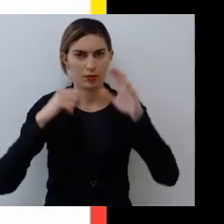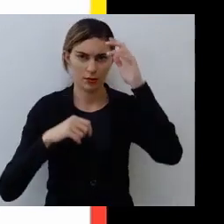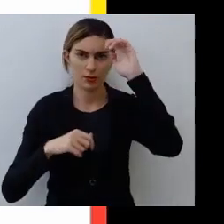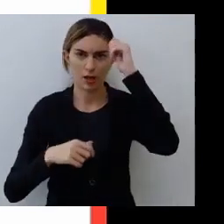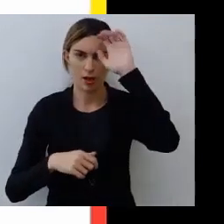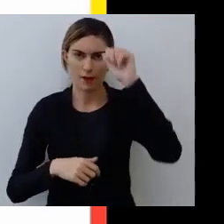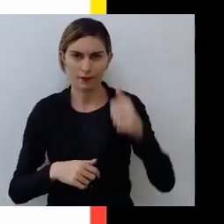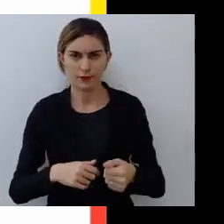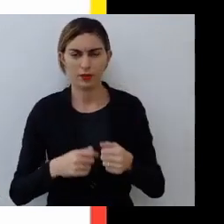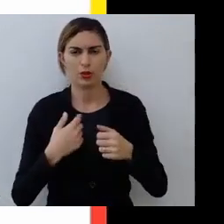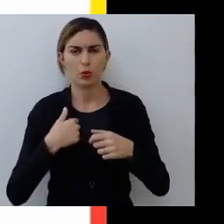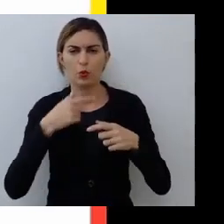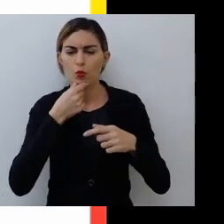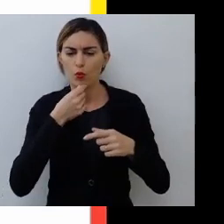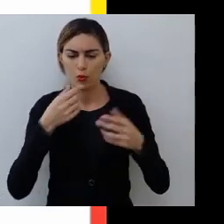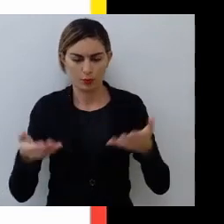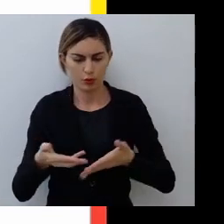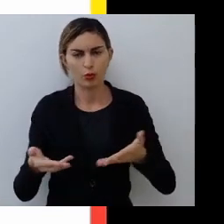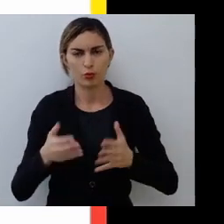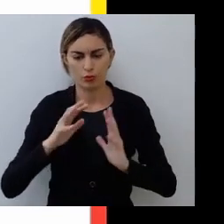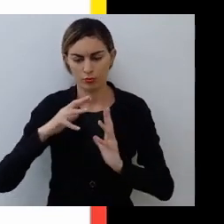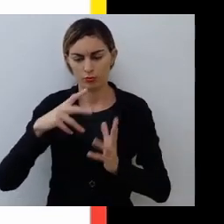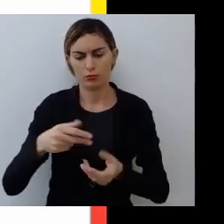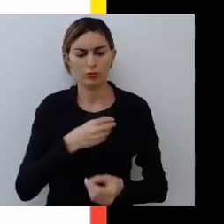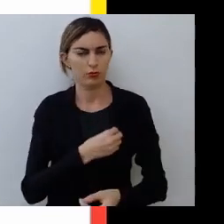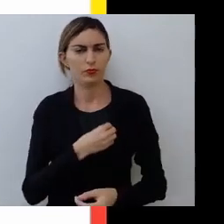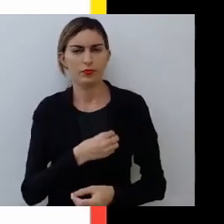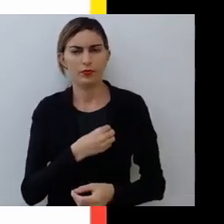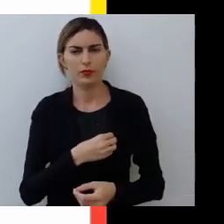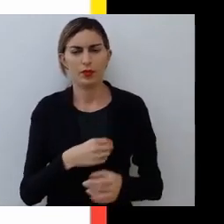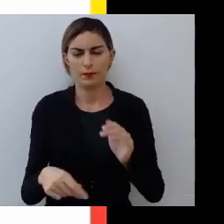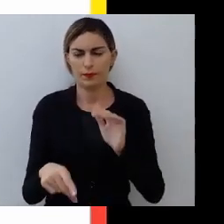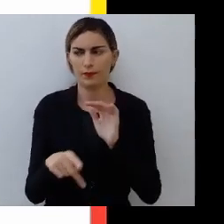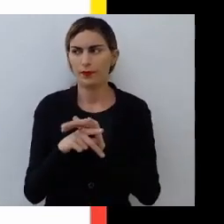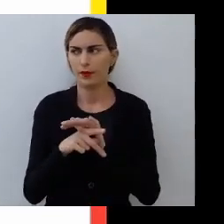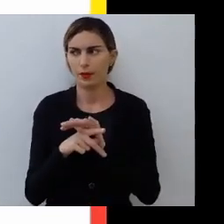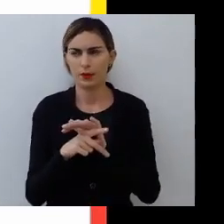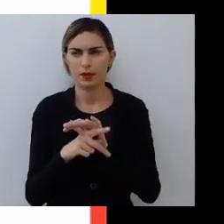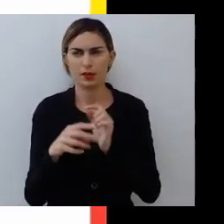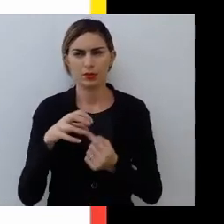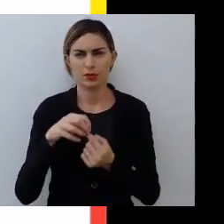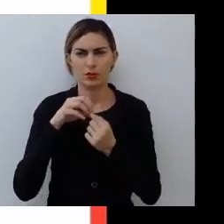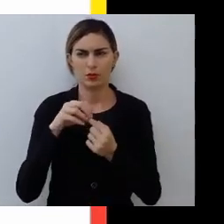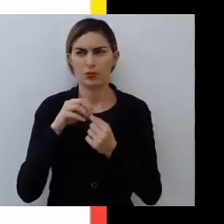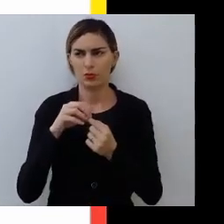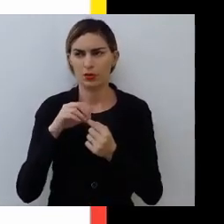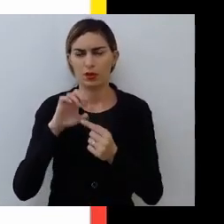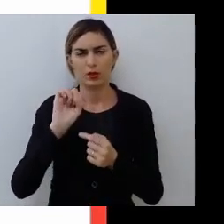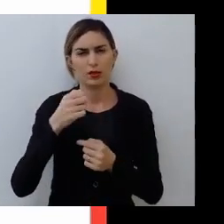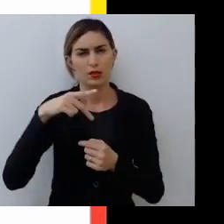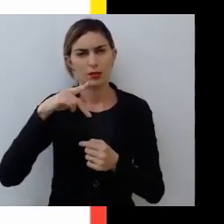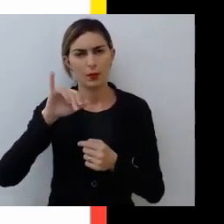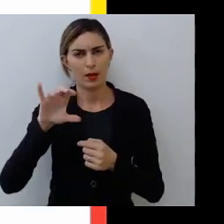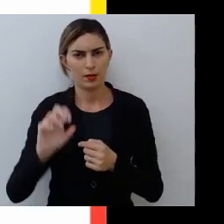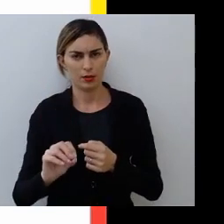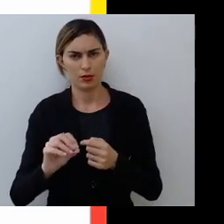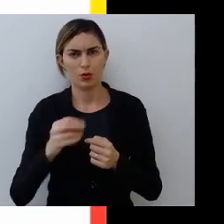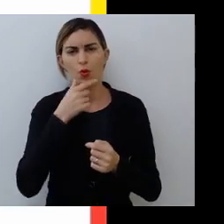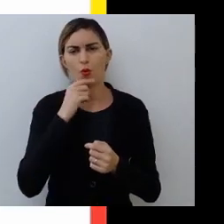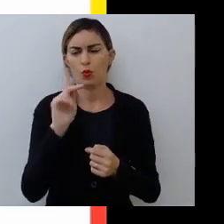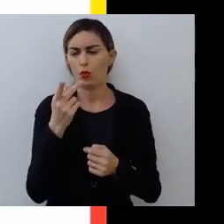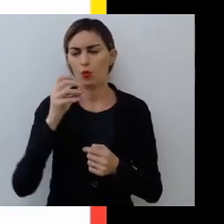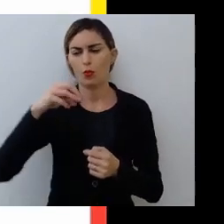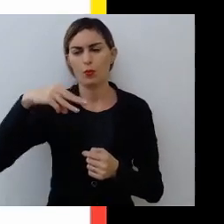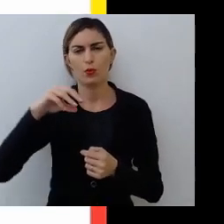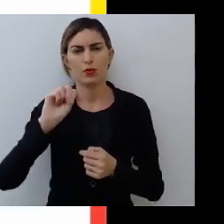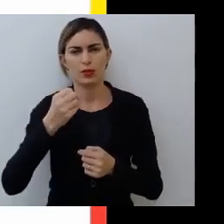Todos os homens modernos que vivem hoje no mundo fazem parte de uma única espécie, a do Homo sapiens